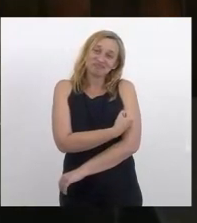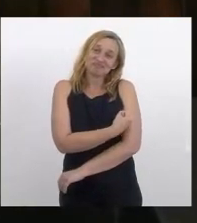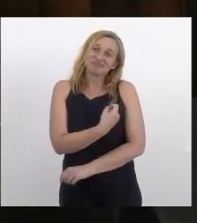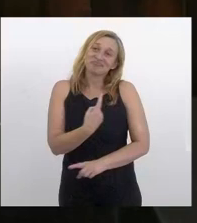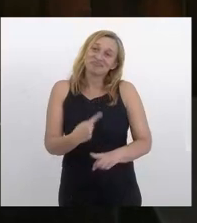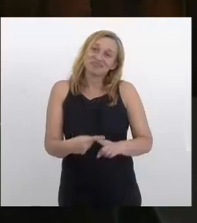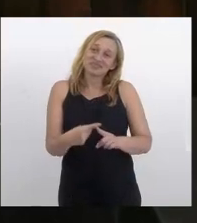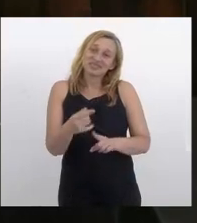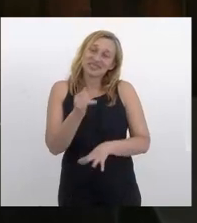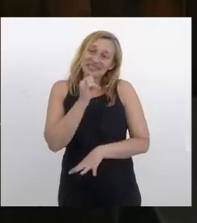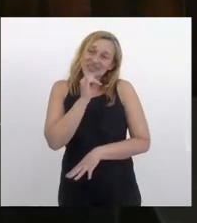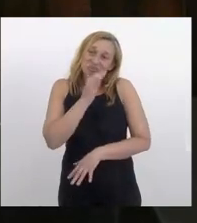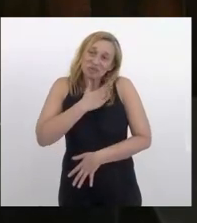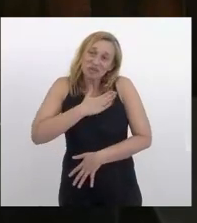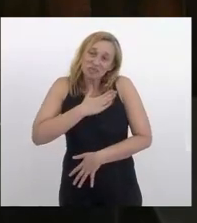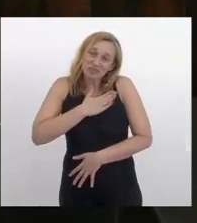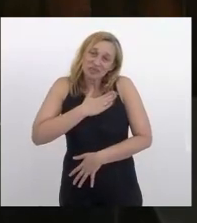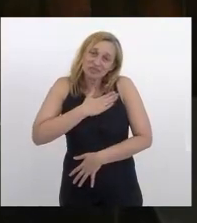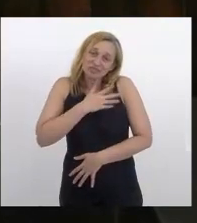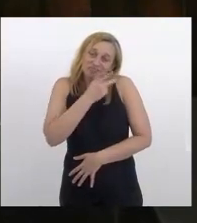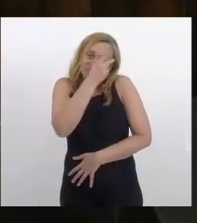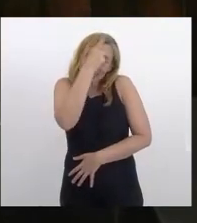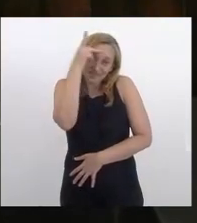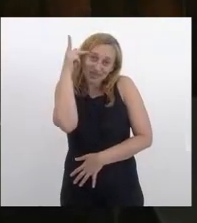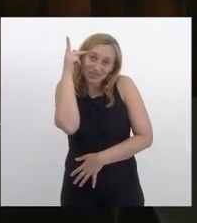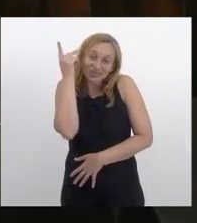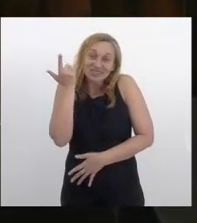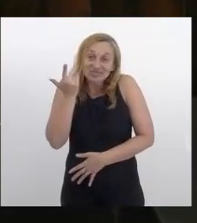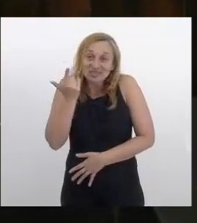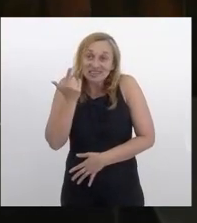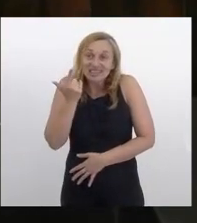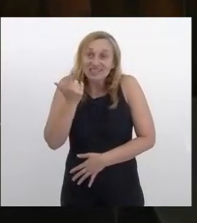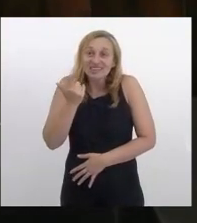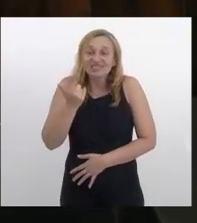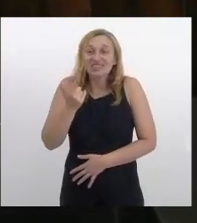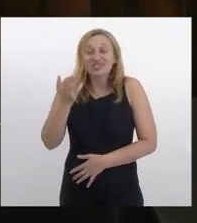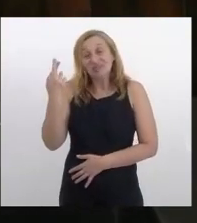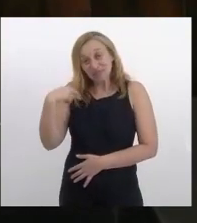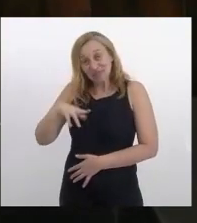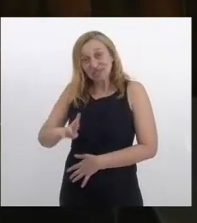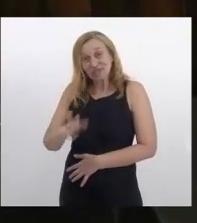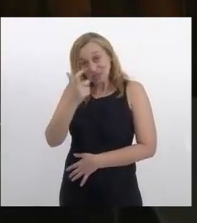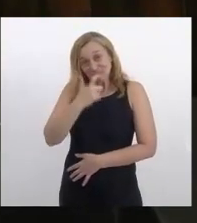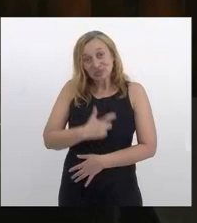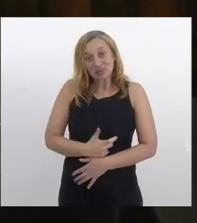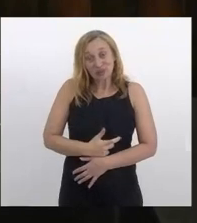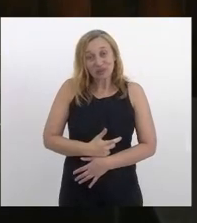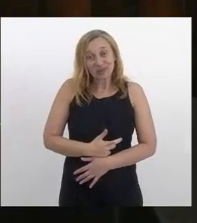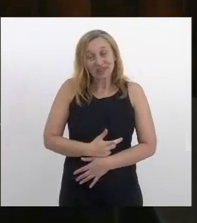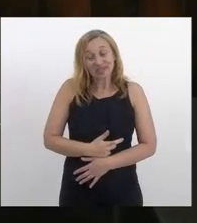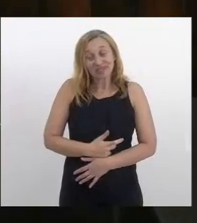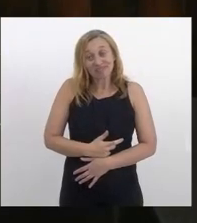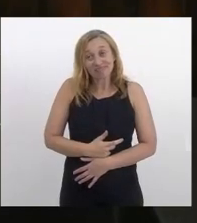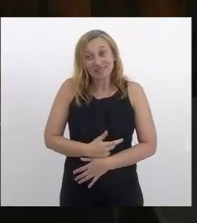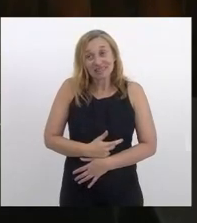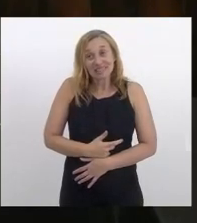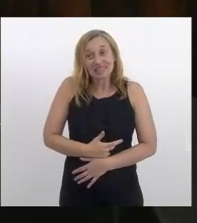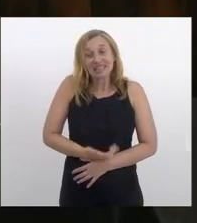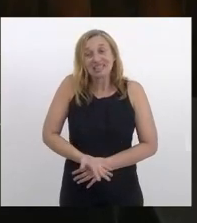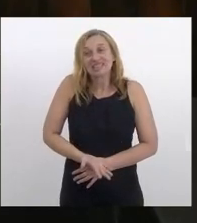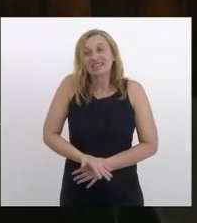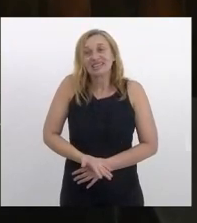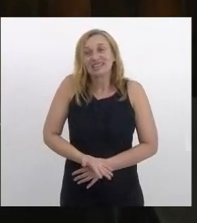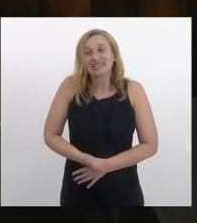é um exemplo para mim, como pessoa, como religioso. E apesar da,